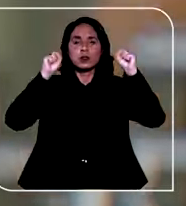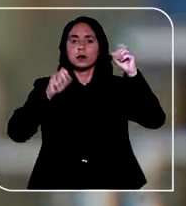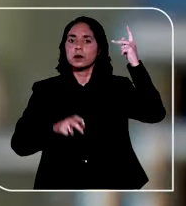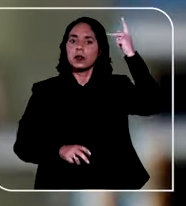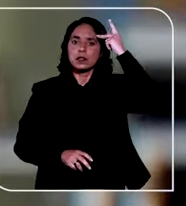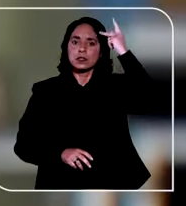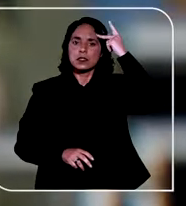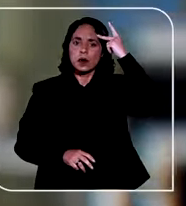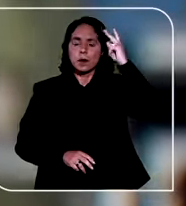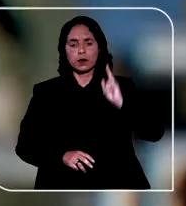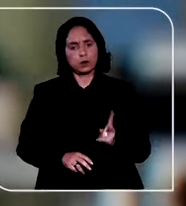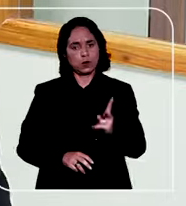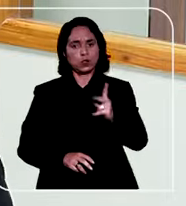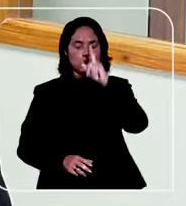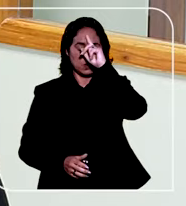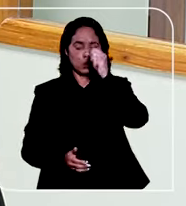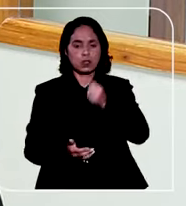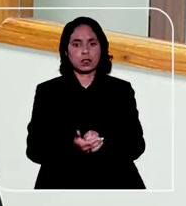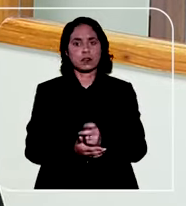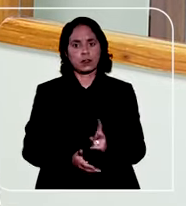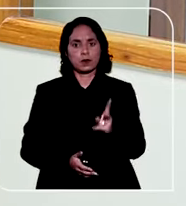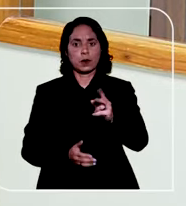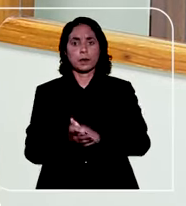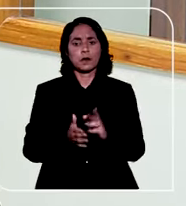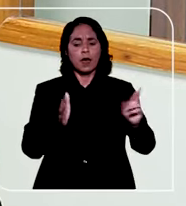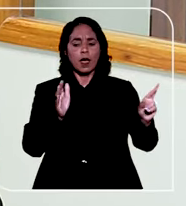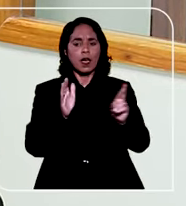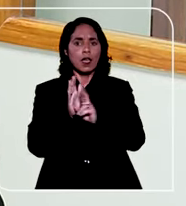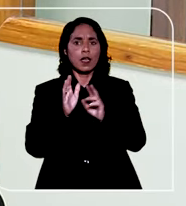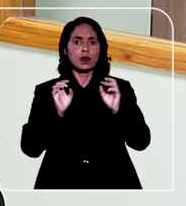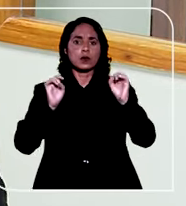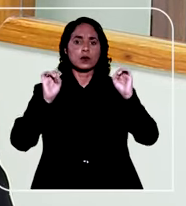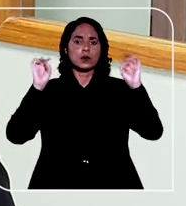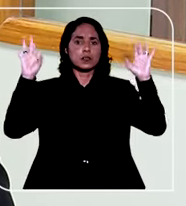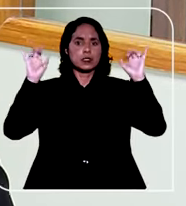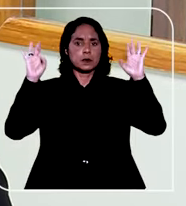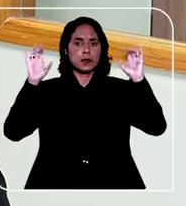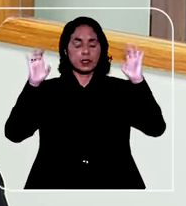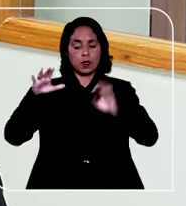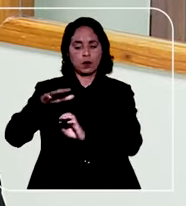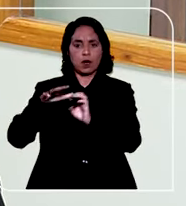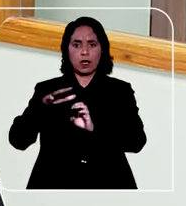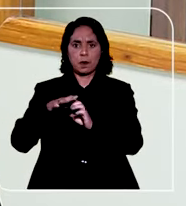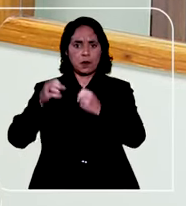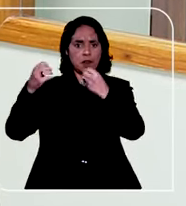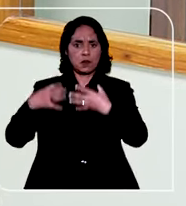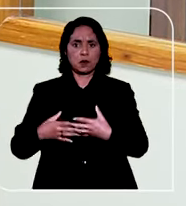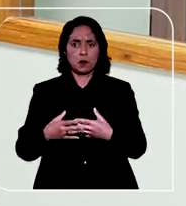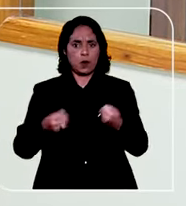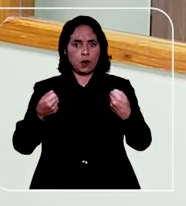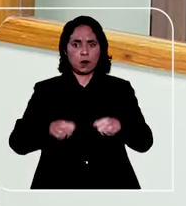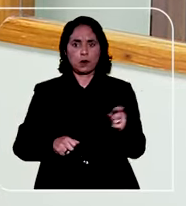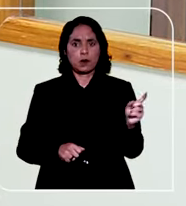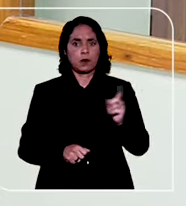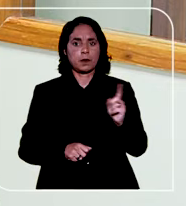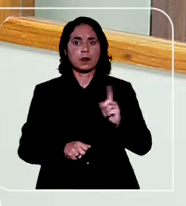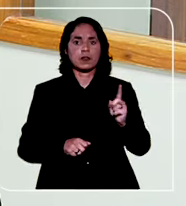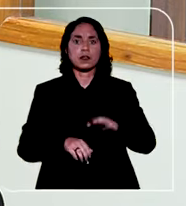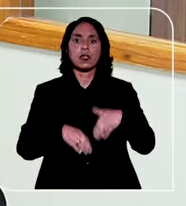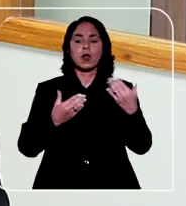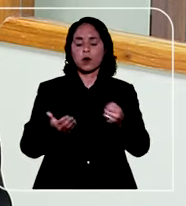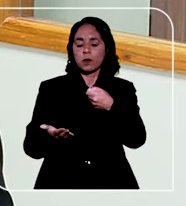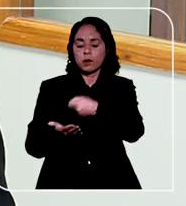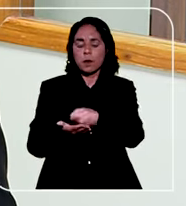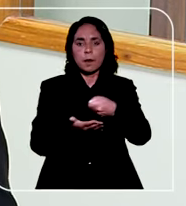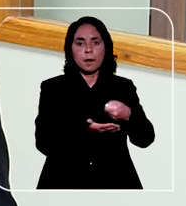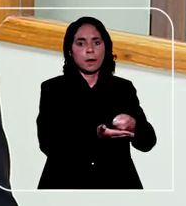Paulo Manteve a decisão Em recurso especial a operadora sustentou que não estaria obrigada a acustar ou reembolsar